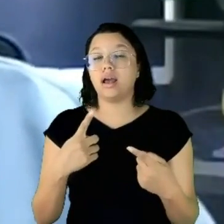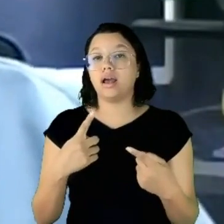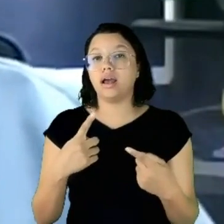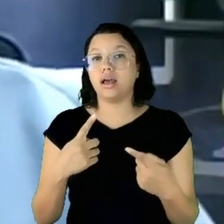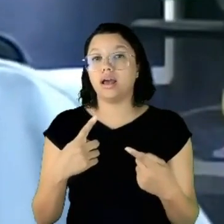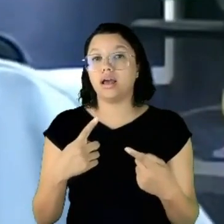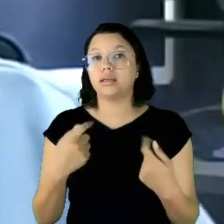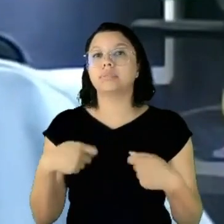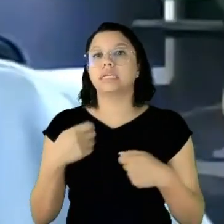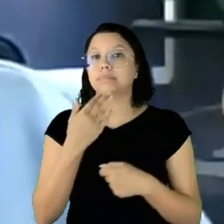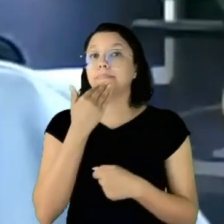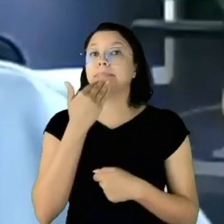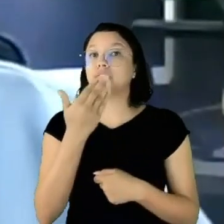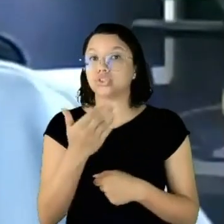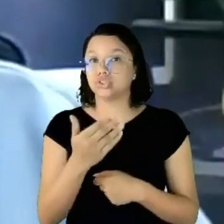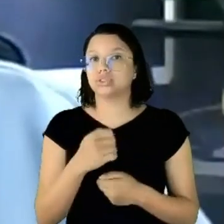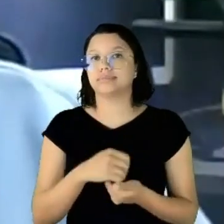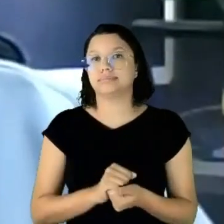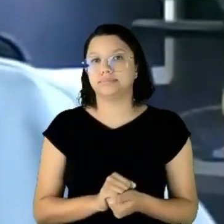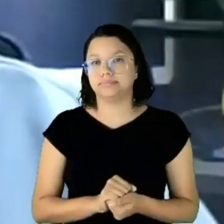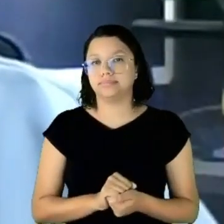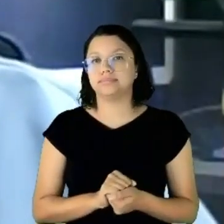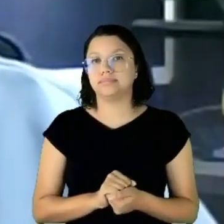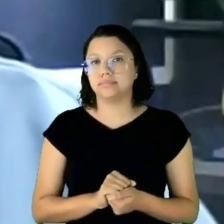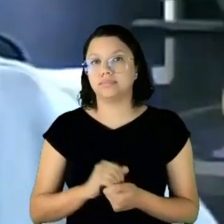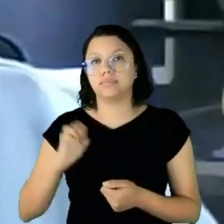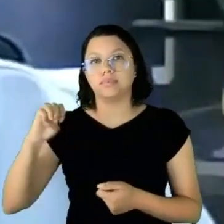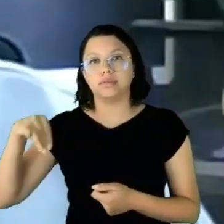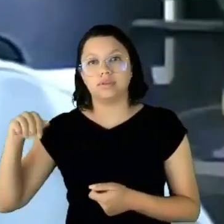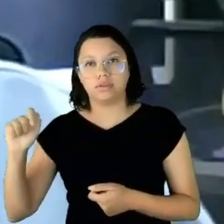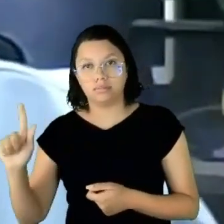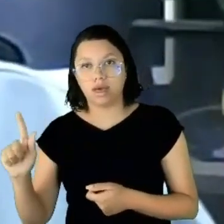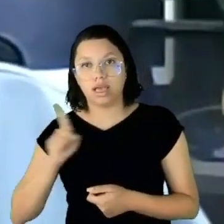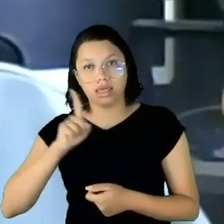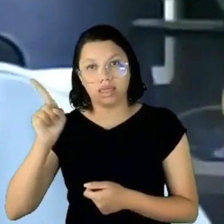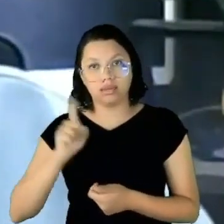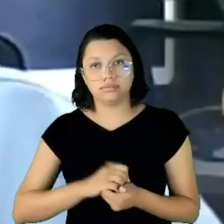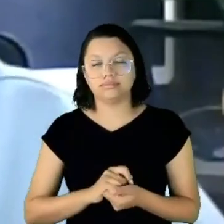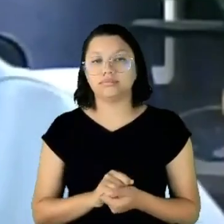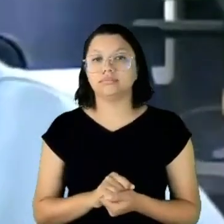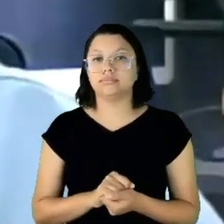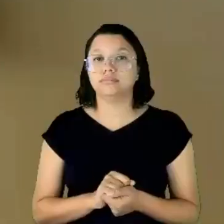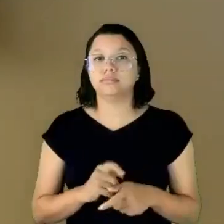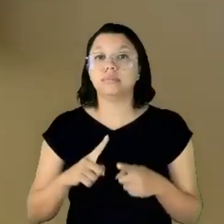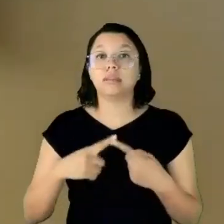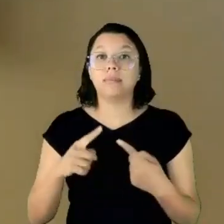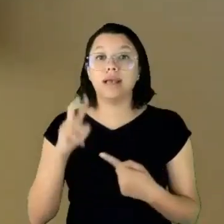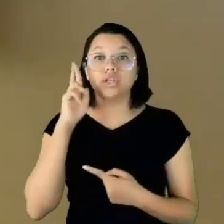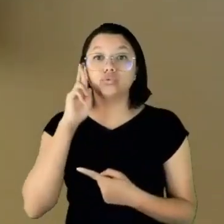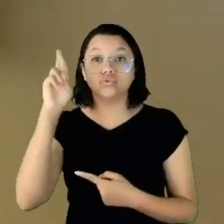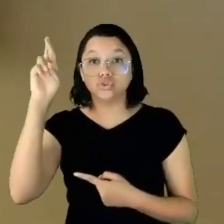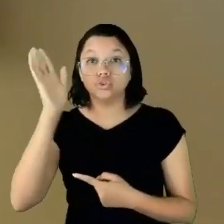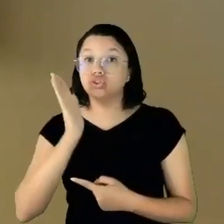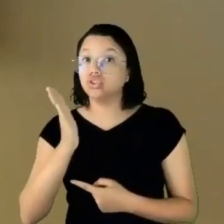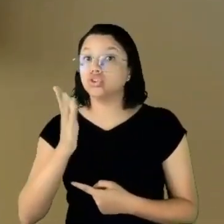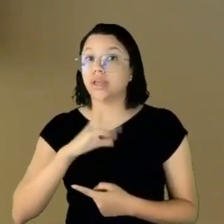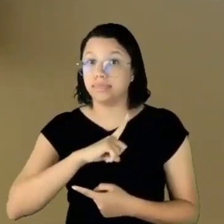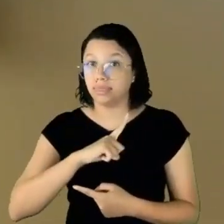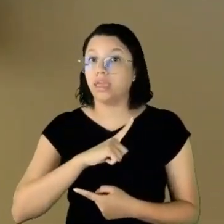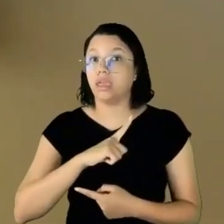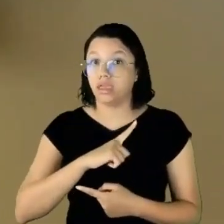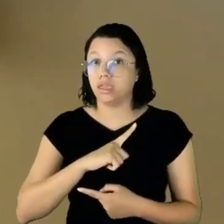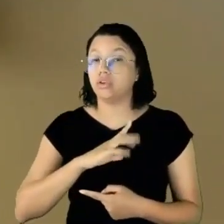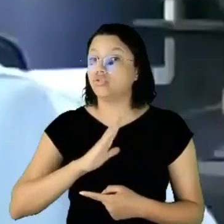que ser requisitado pela pela imagem na imag mas os diretores já tem